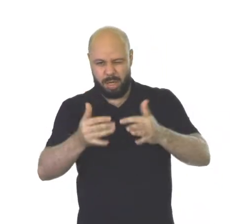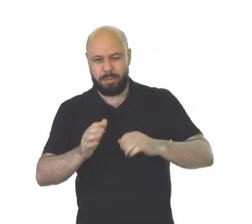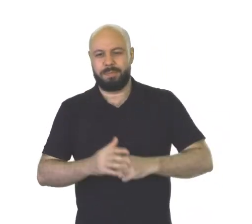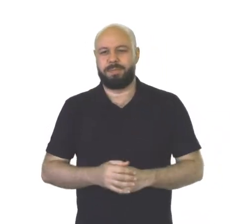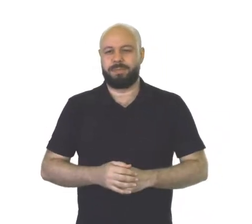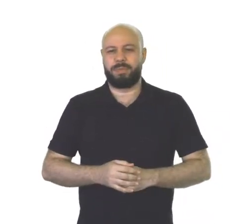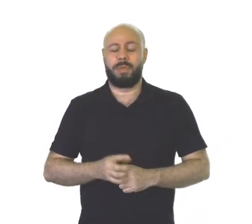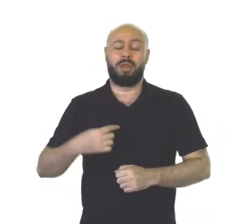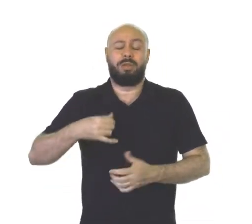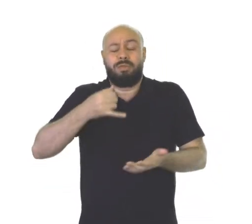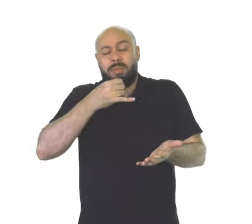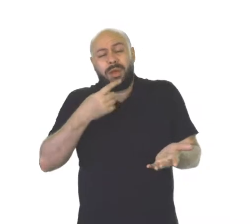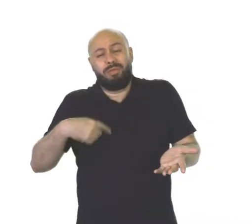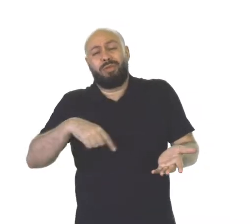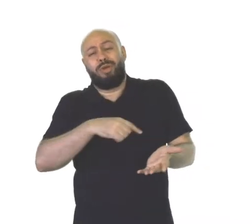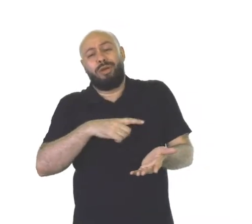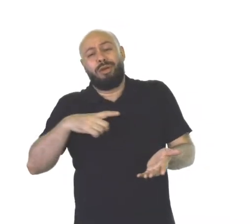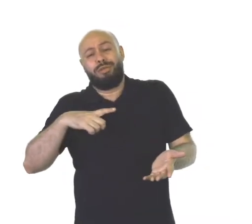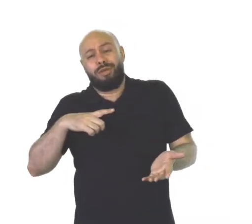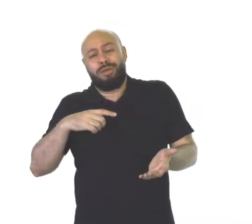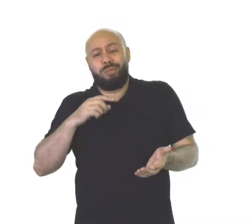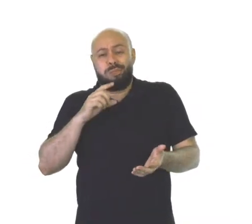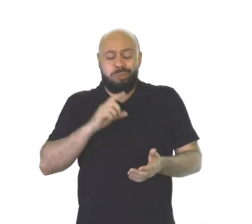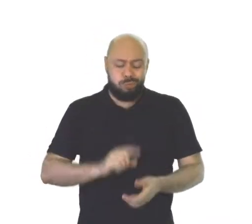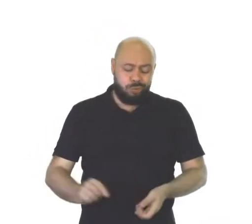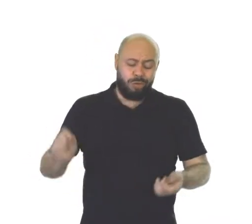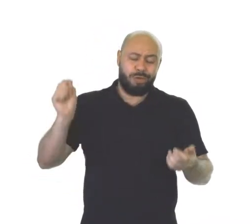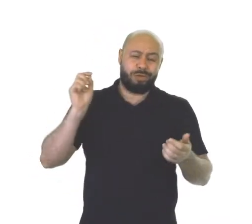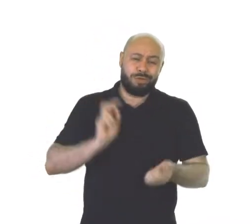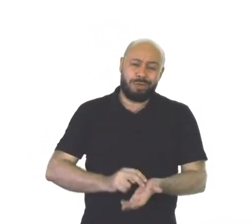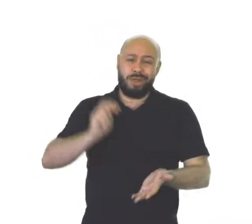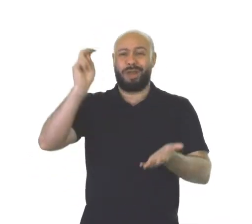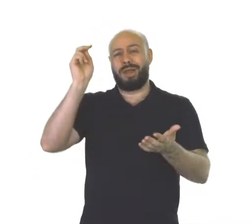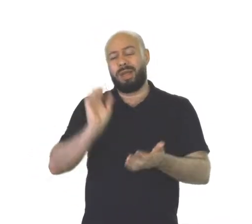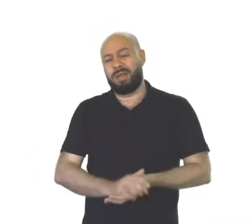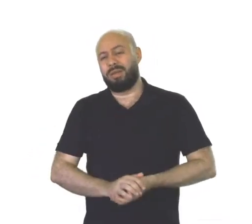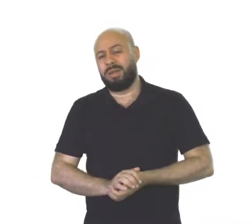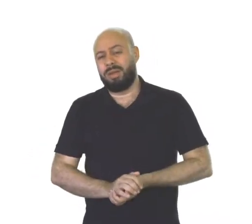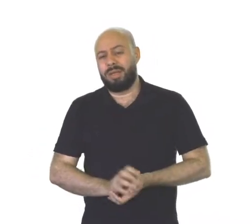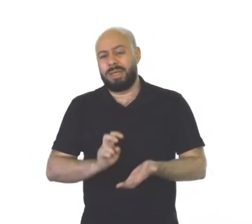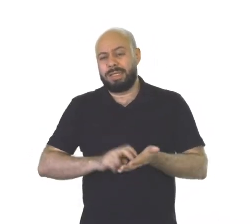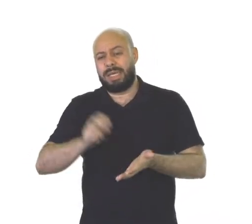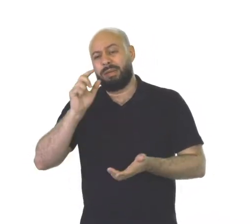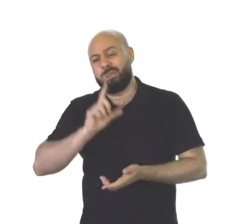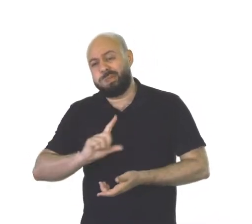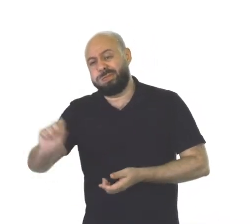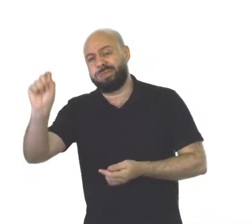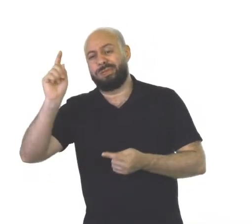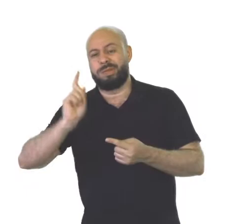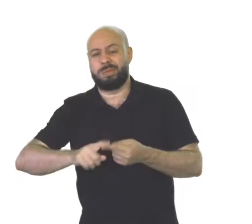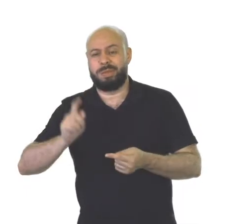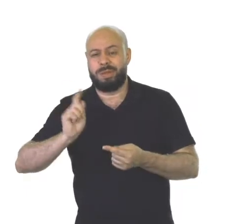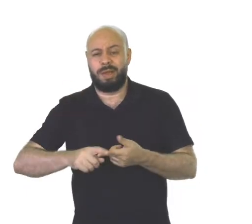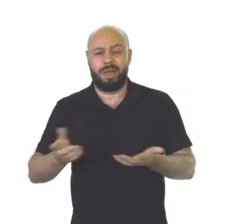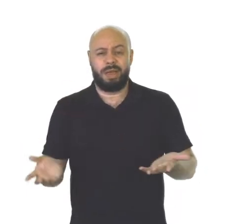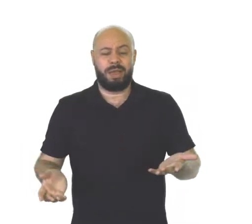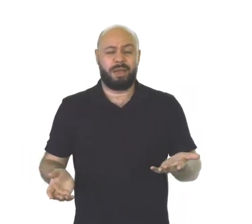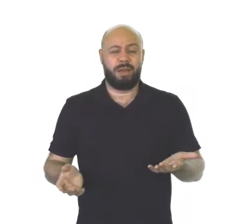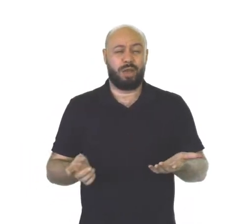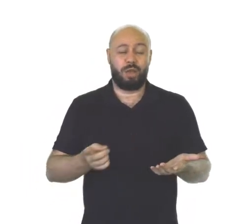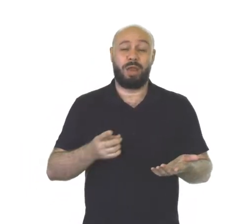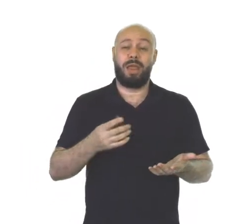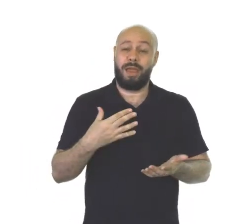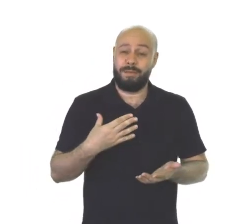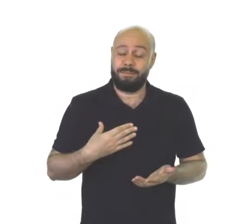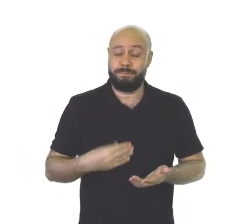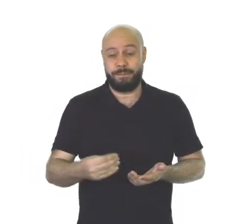nós, infelizmente, temos que sair cedo, tivemos que sair cedo, né? Por quê?